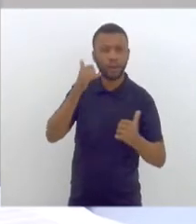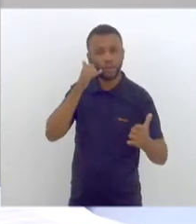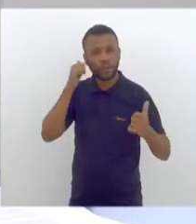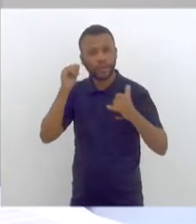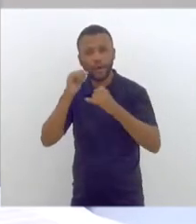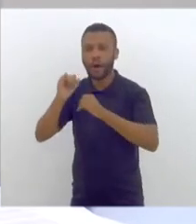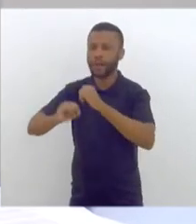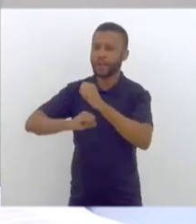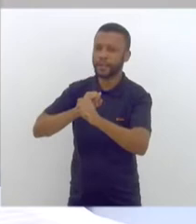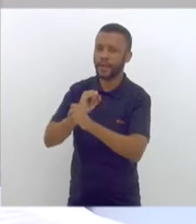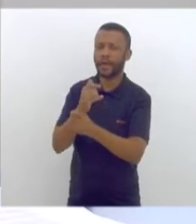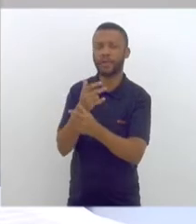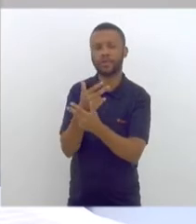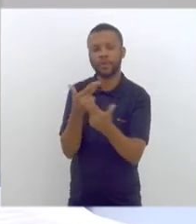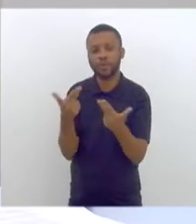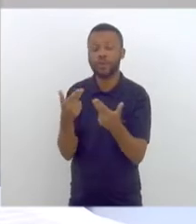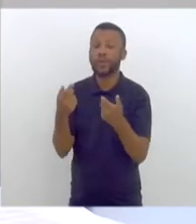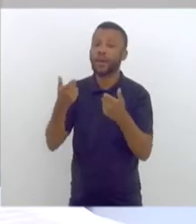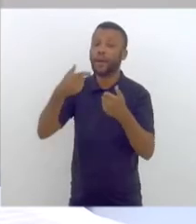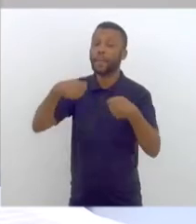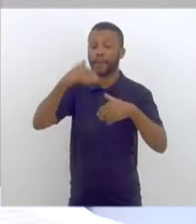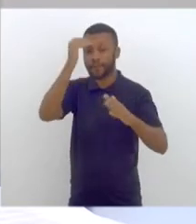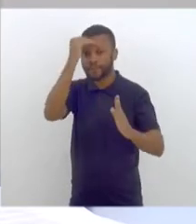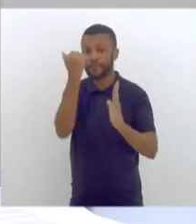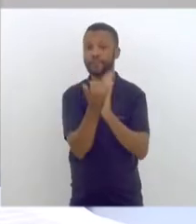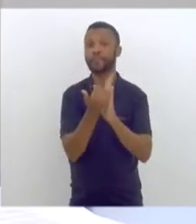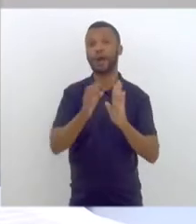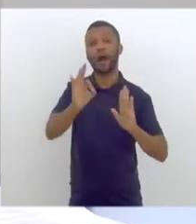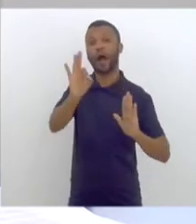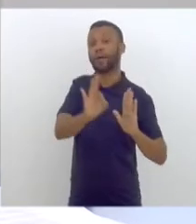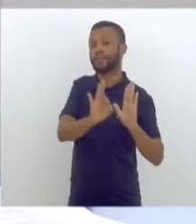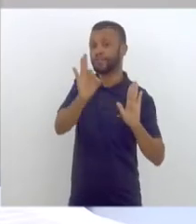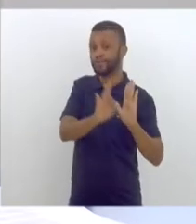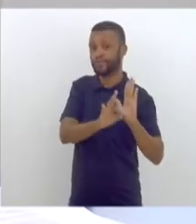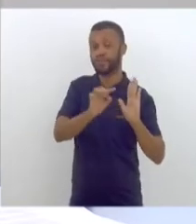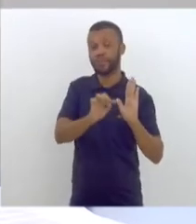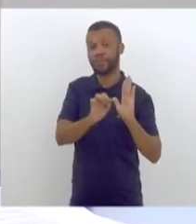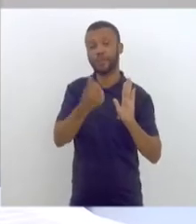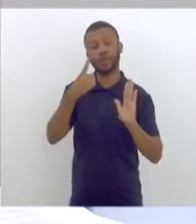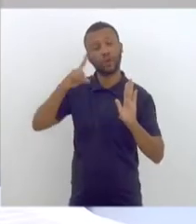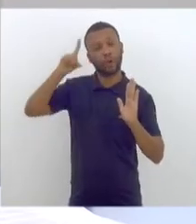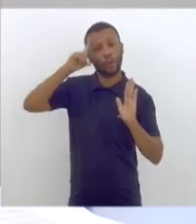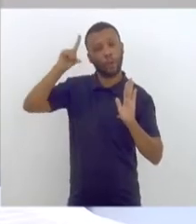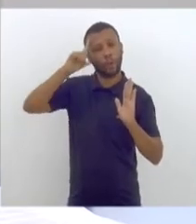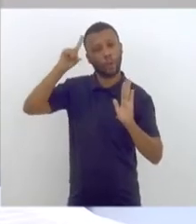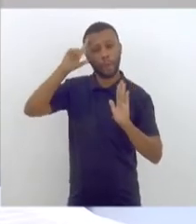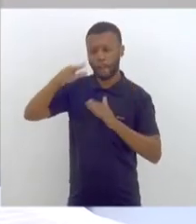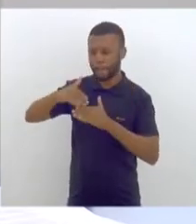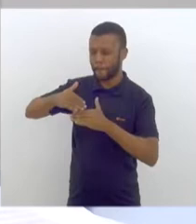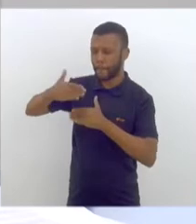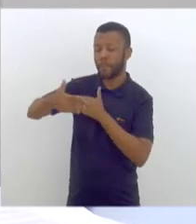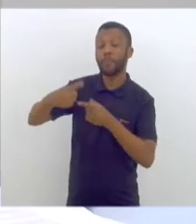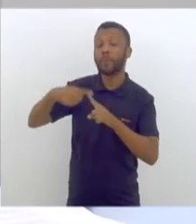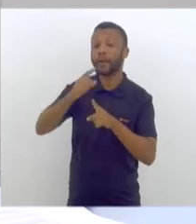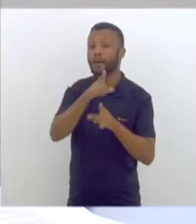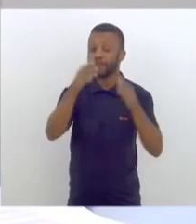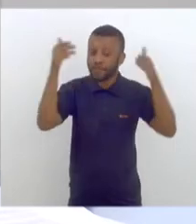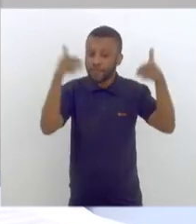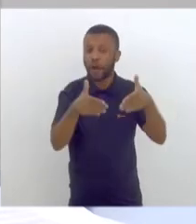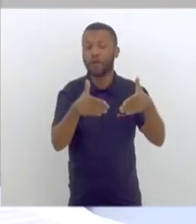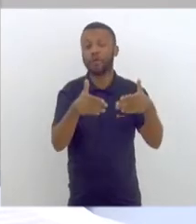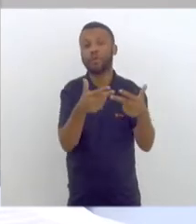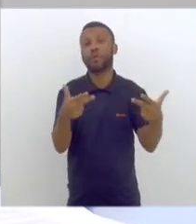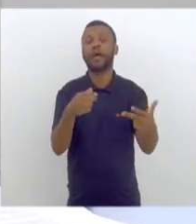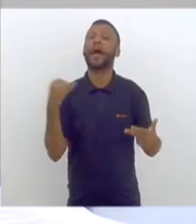tinham que ser as alíquotas rotineiras porque se tratava de bem essencial